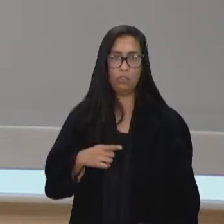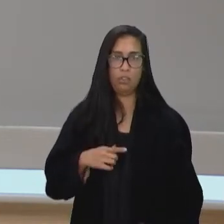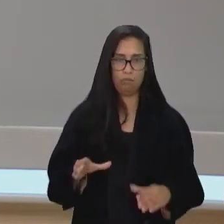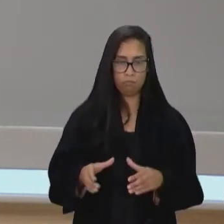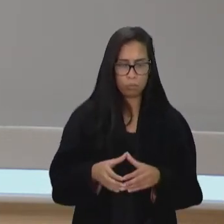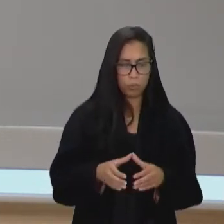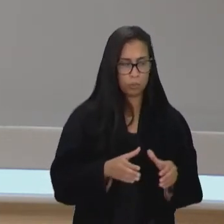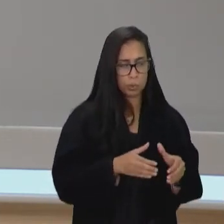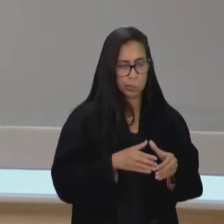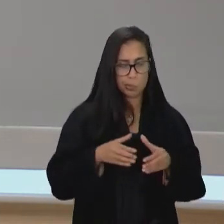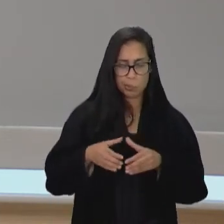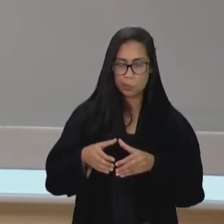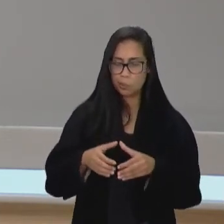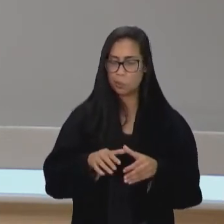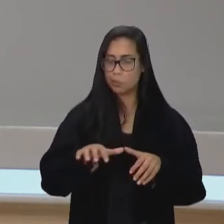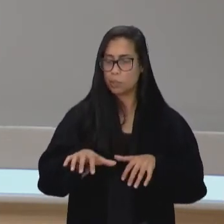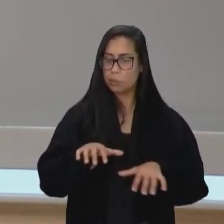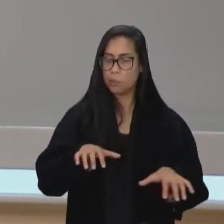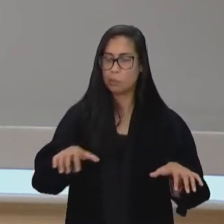separados. Aí